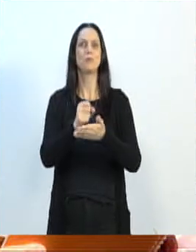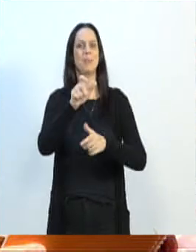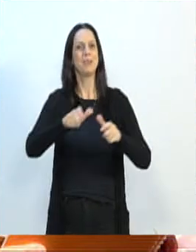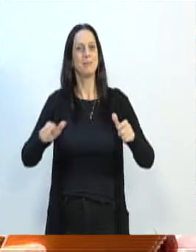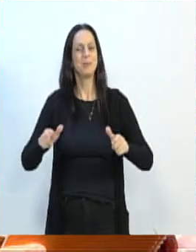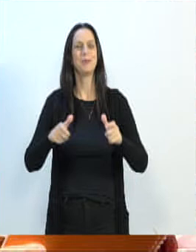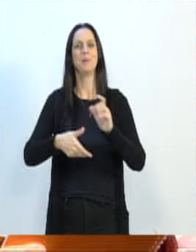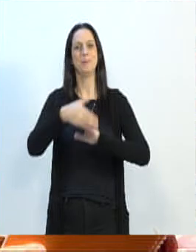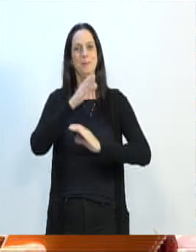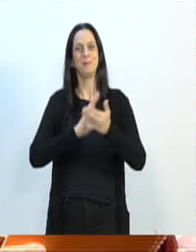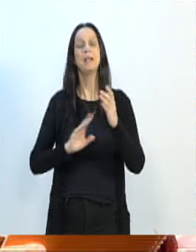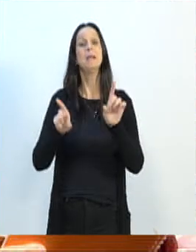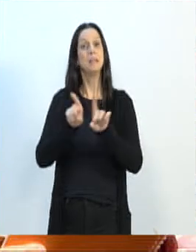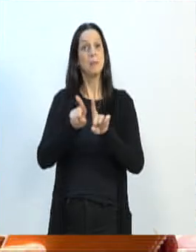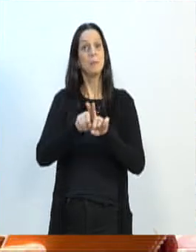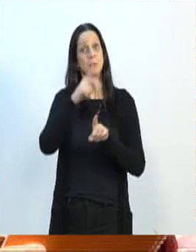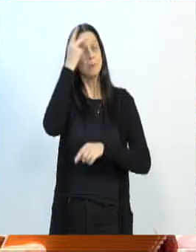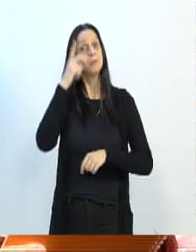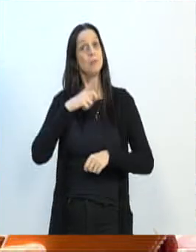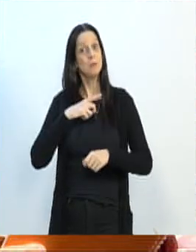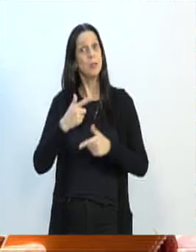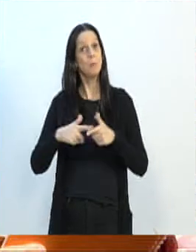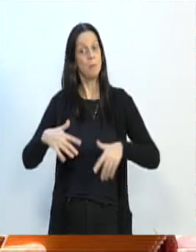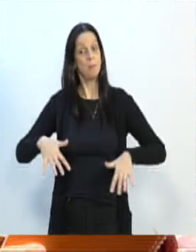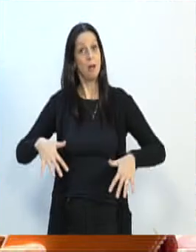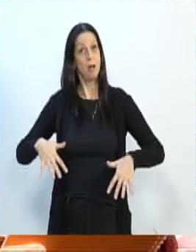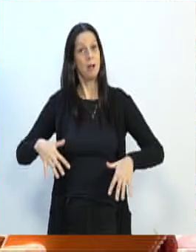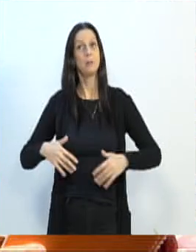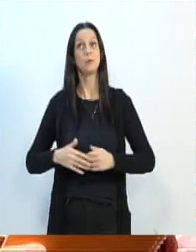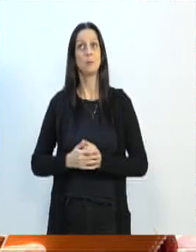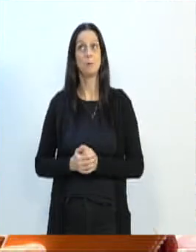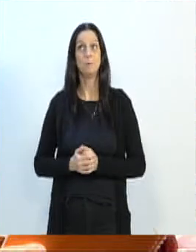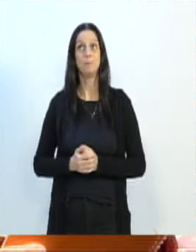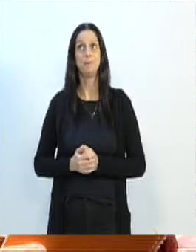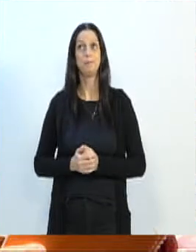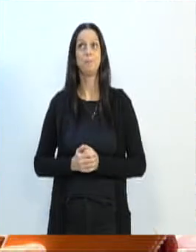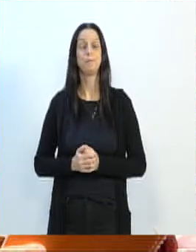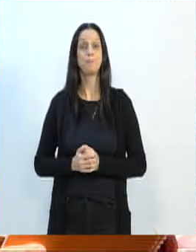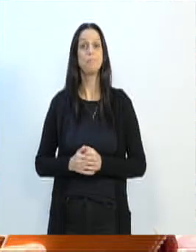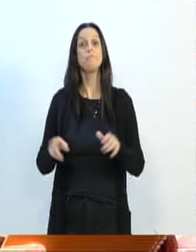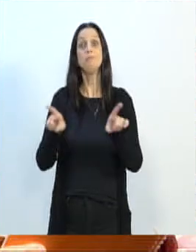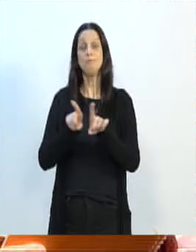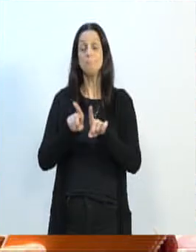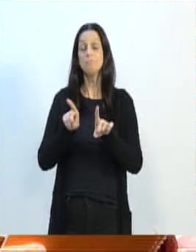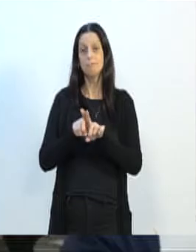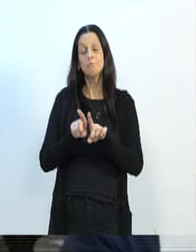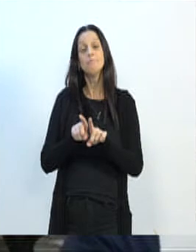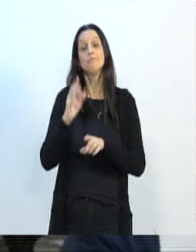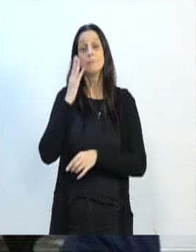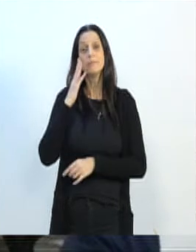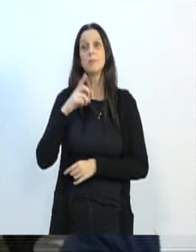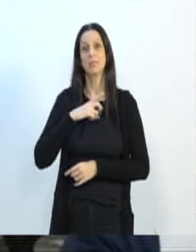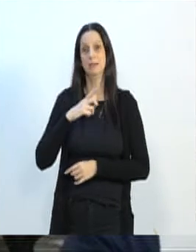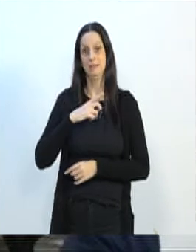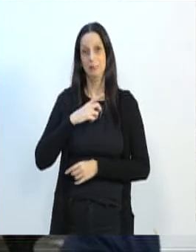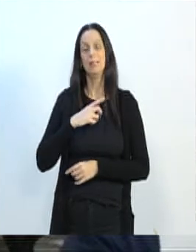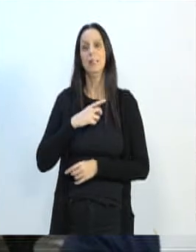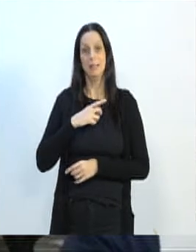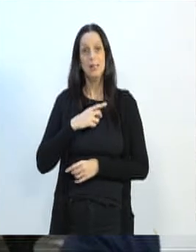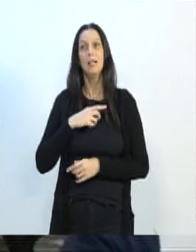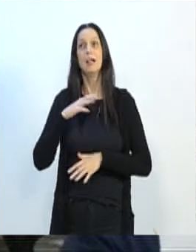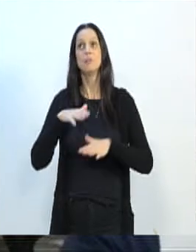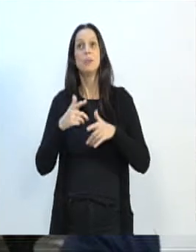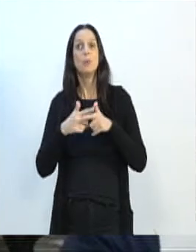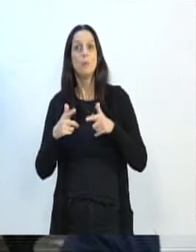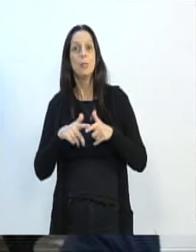para os portadores de Parkinson. Ainda antes das questões de mobilidade, o portador da doença pode ser